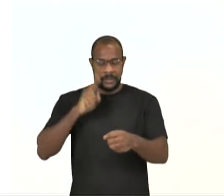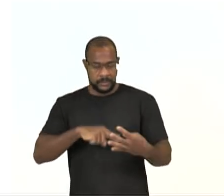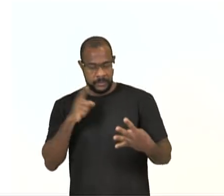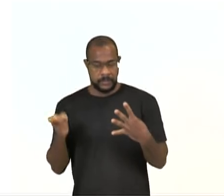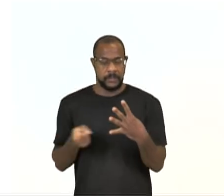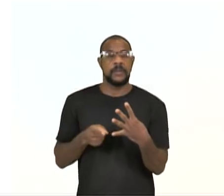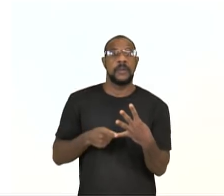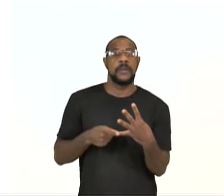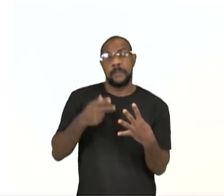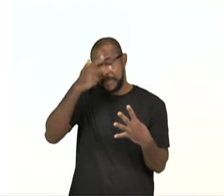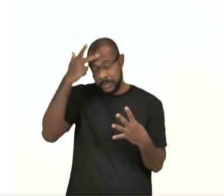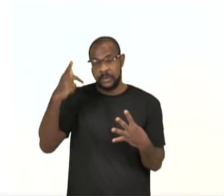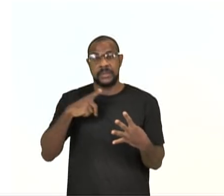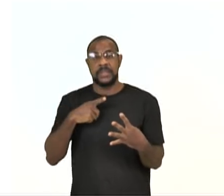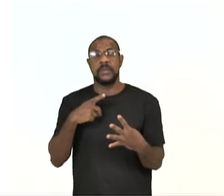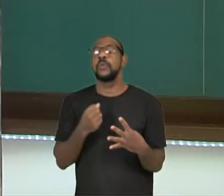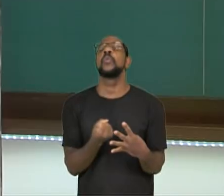Vamos ver?